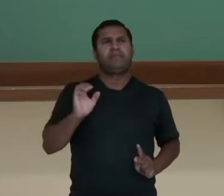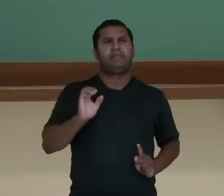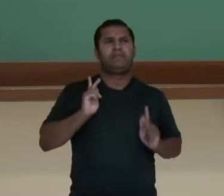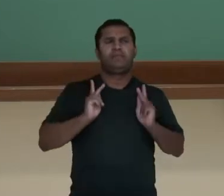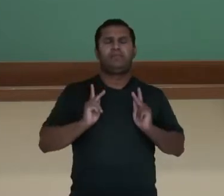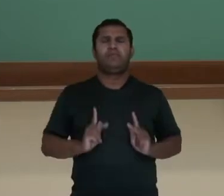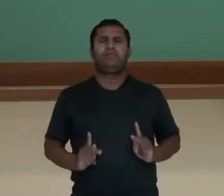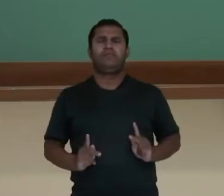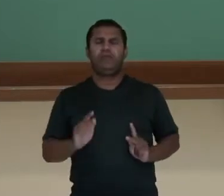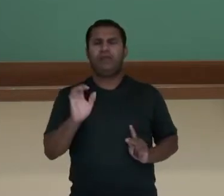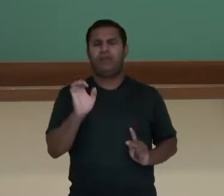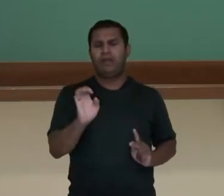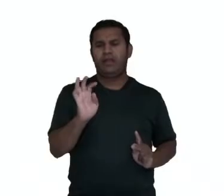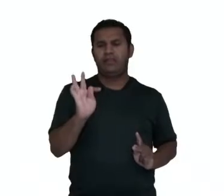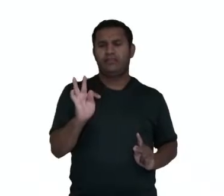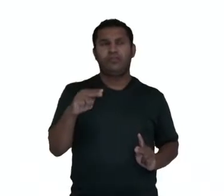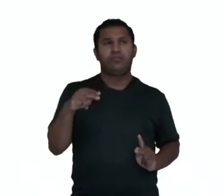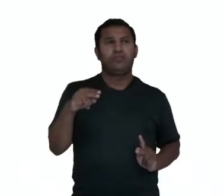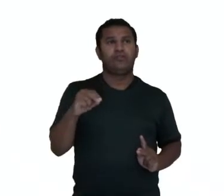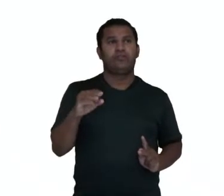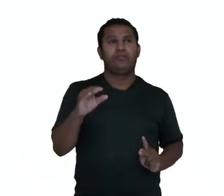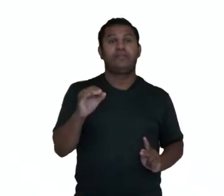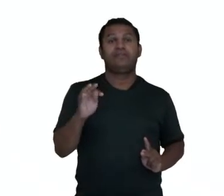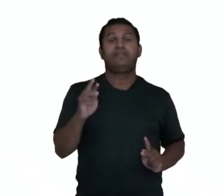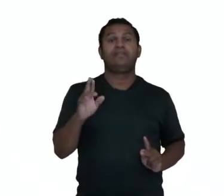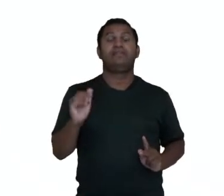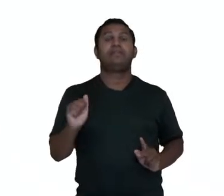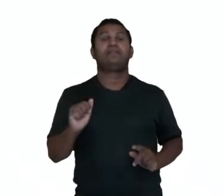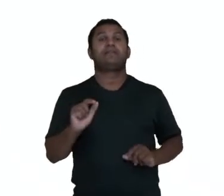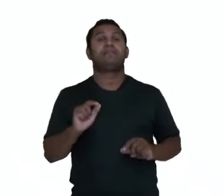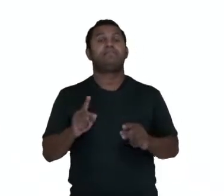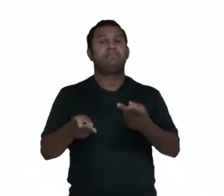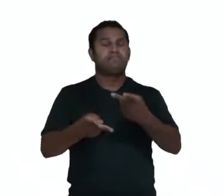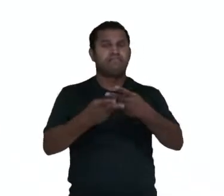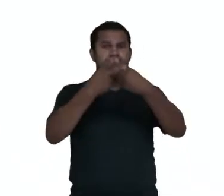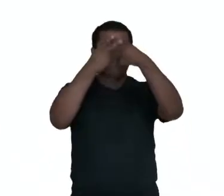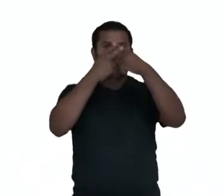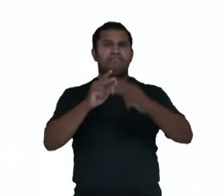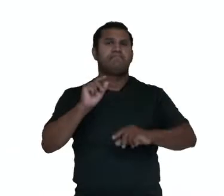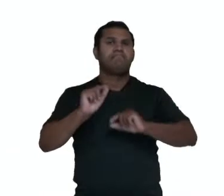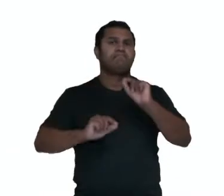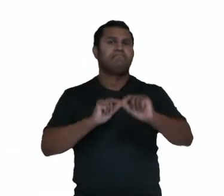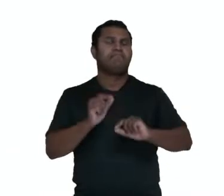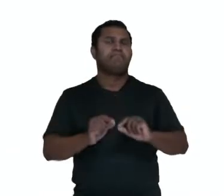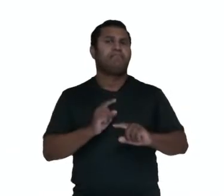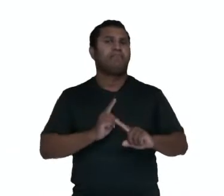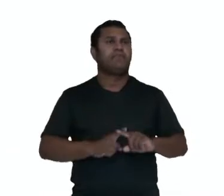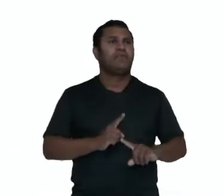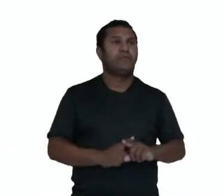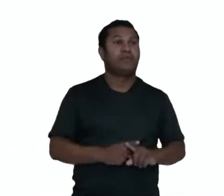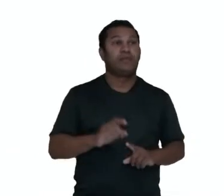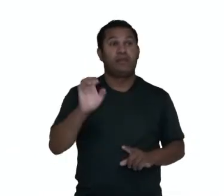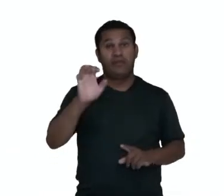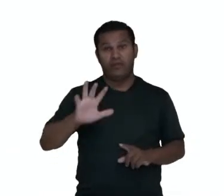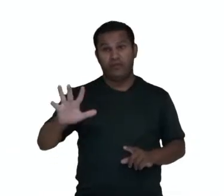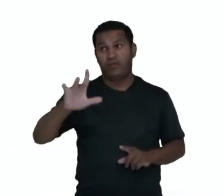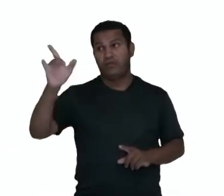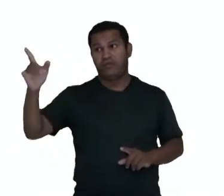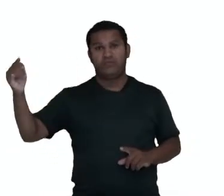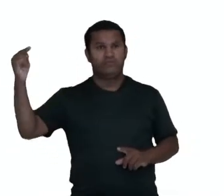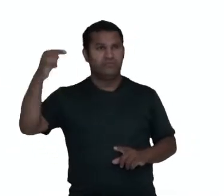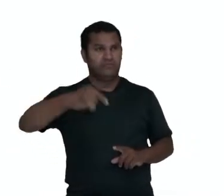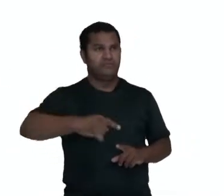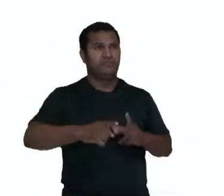essa postura etnocêntrica, ela vai marcar, né, a conquista dos europeus aqui na